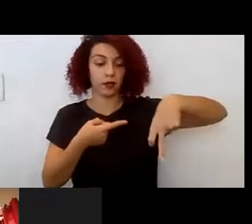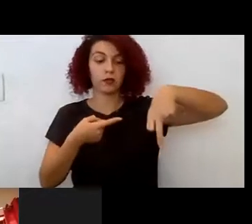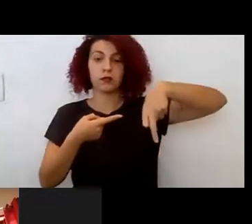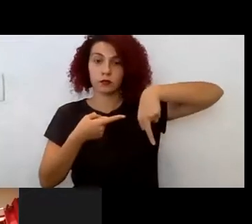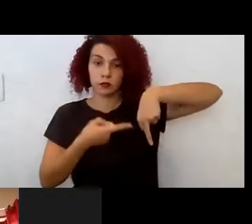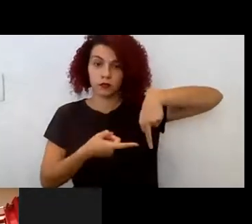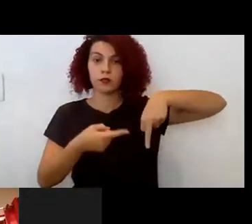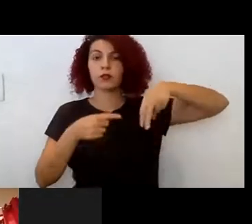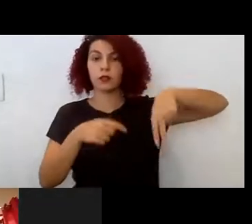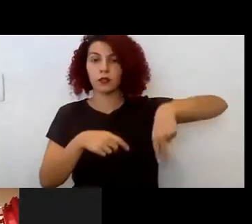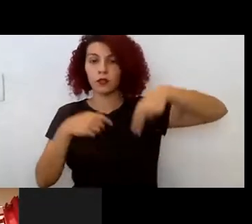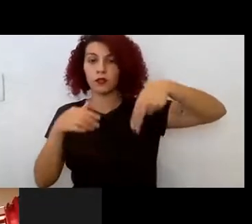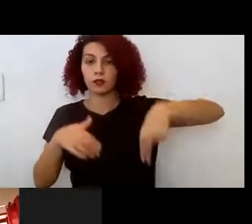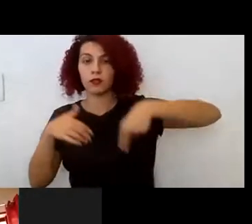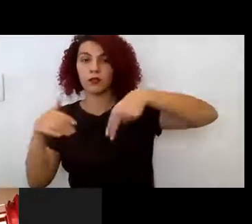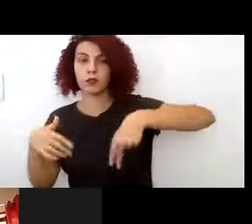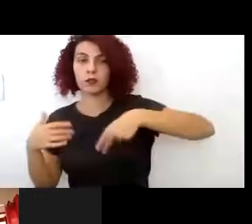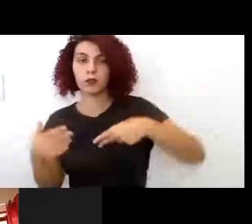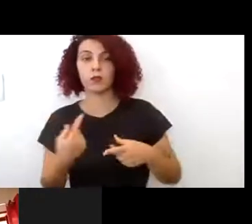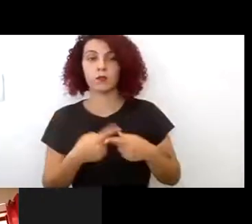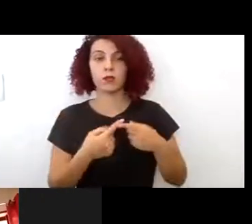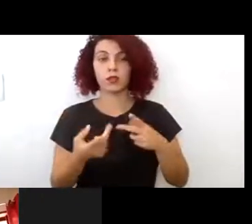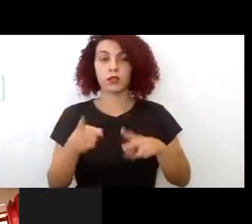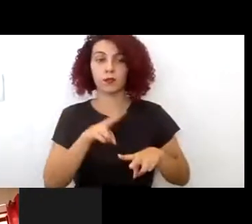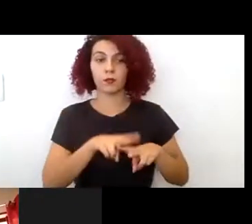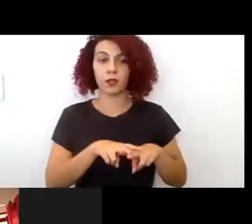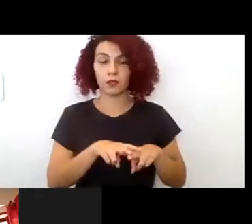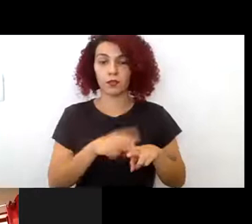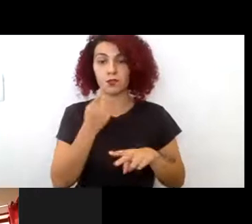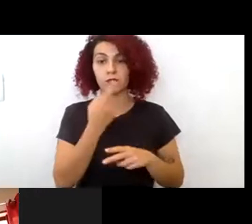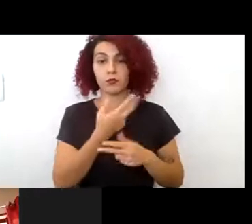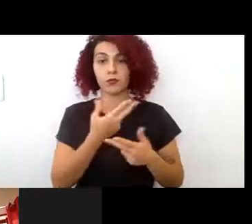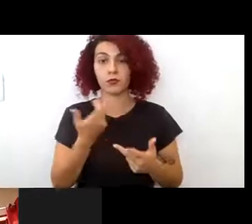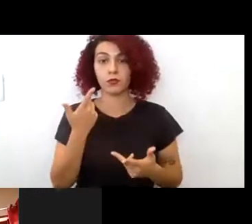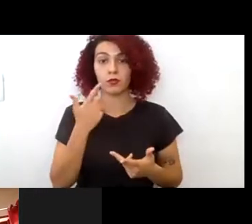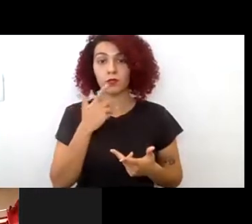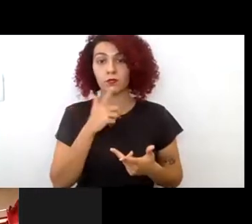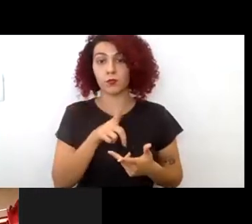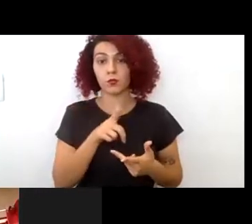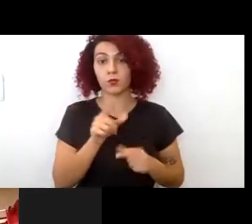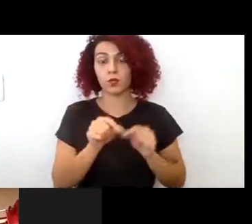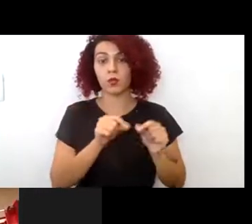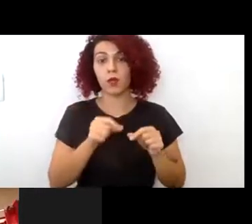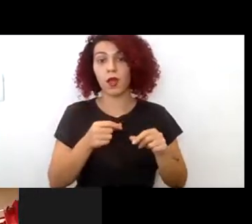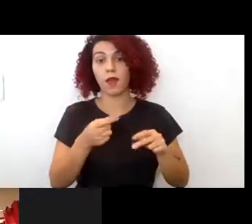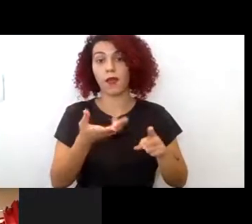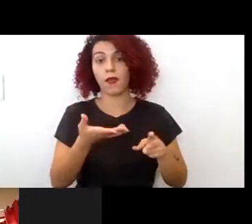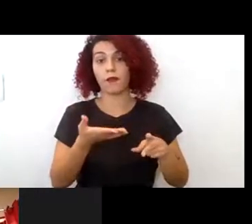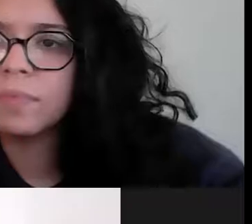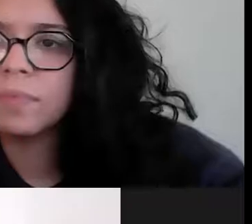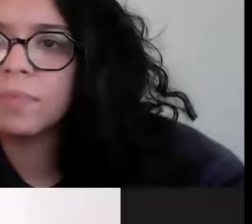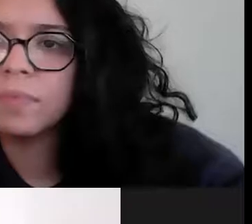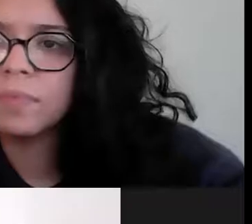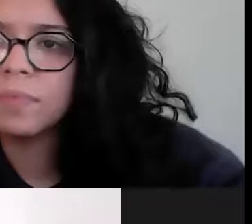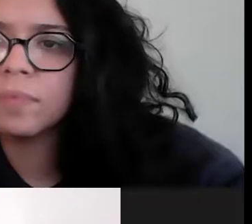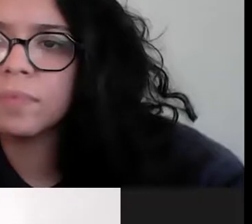de fugir de uma de um Engenho ele estava preso a única forma que encontrou para fugir daquele Gene fui cortando a perna ele corta a perna